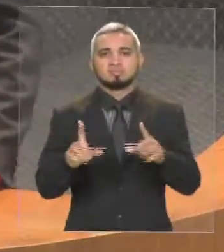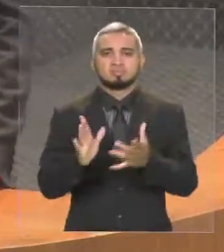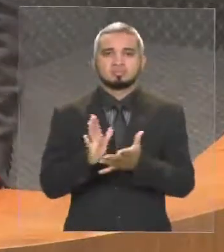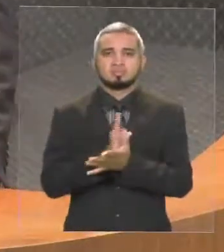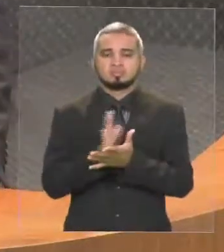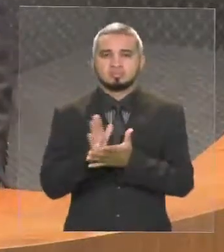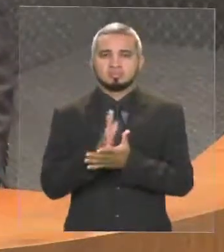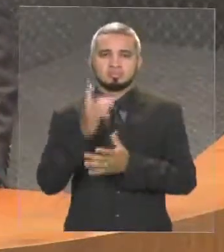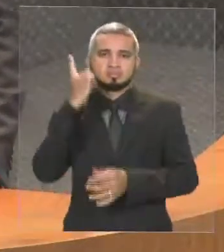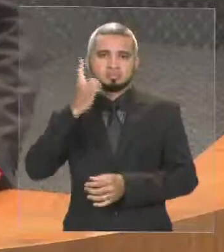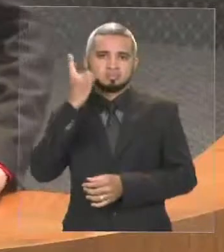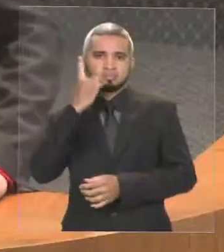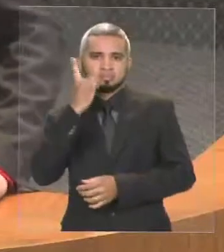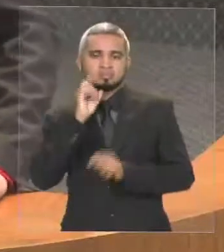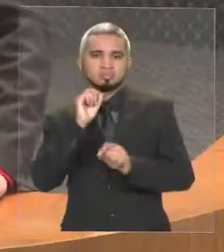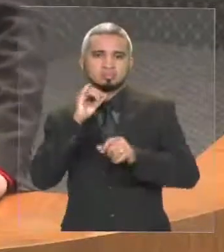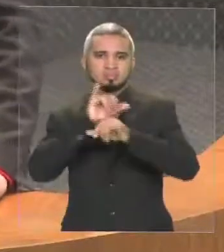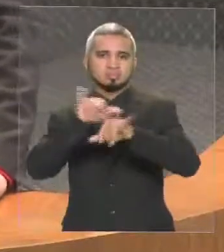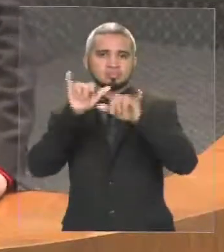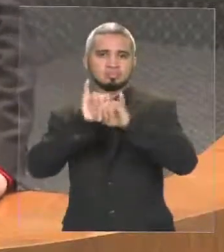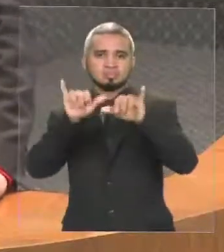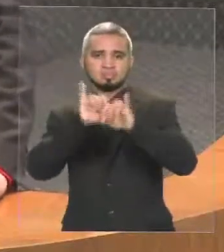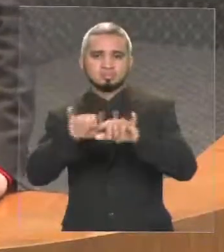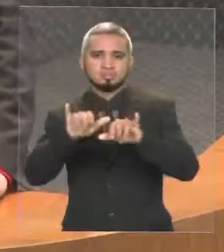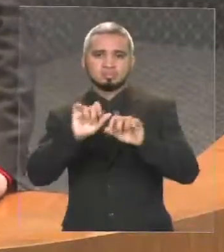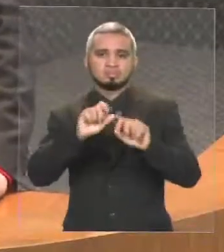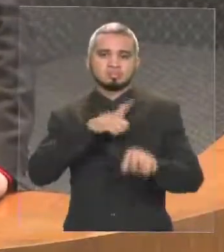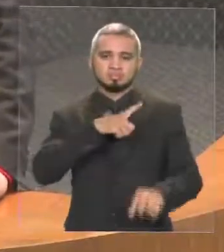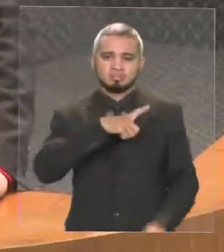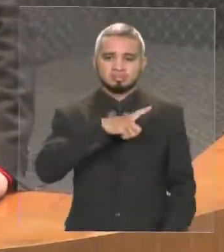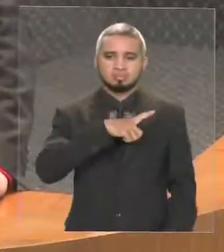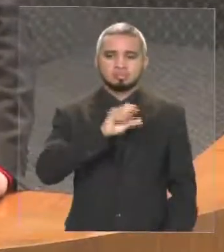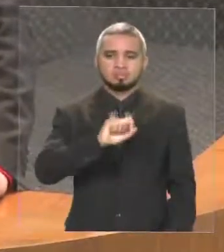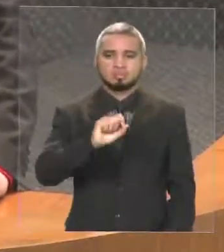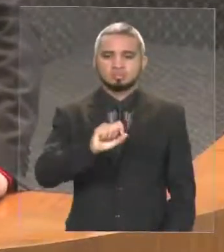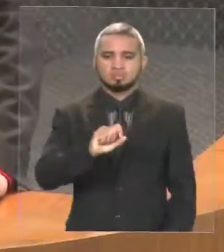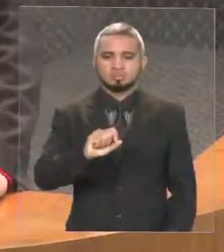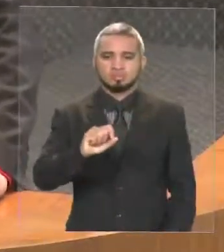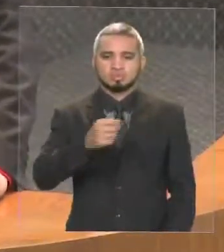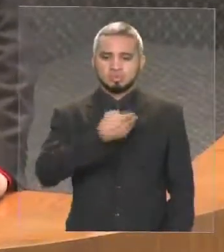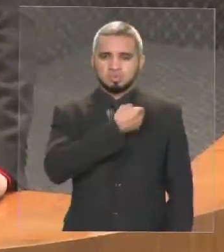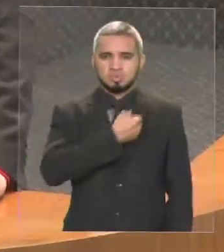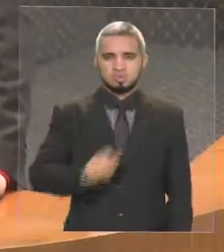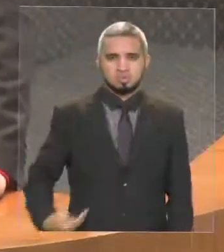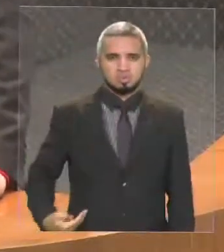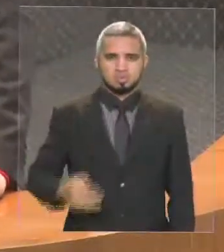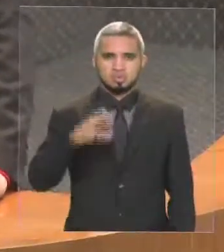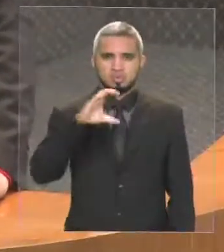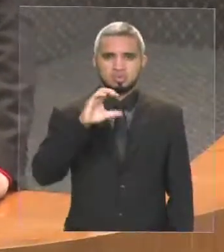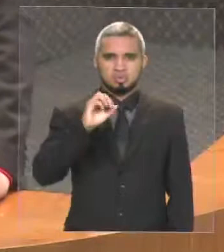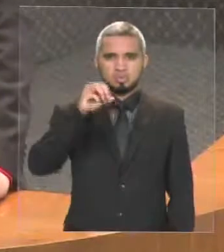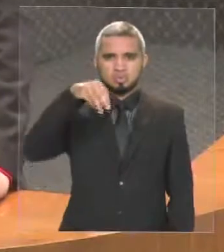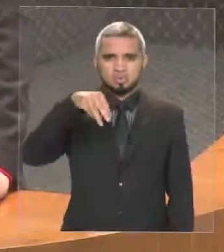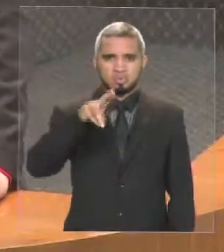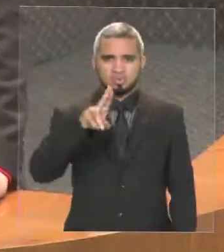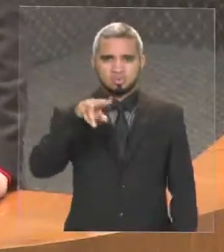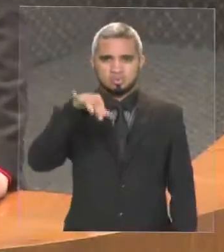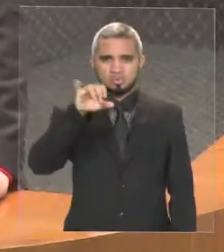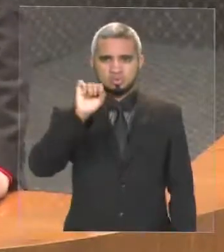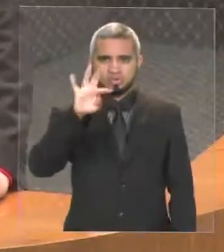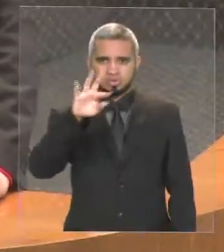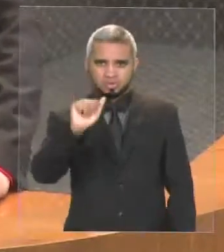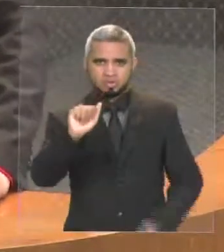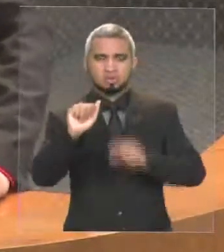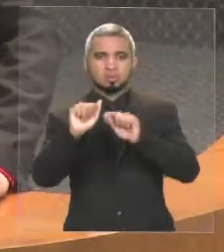é, na verdade, até mesmo um pensamento de que um governo comunista seria incapaz